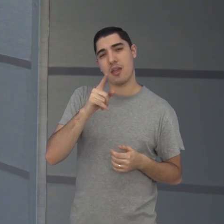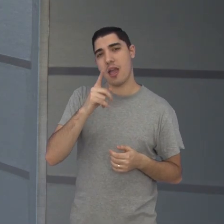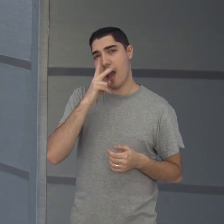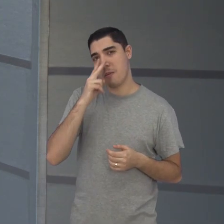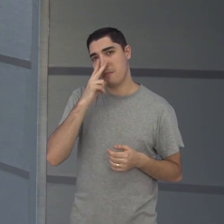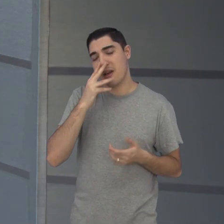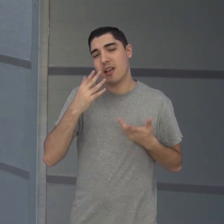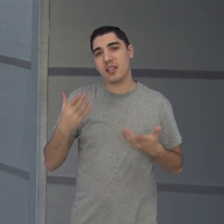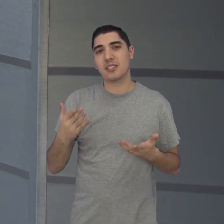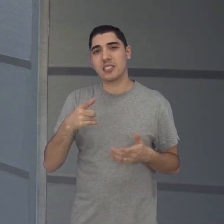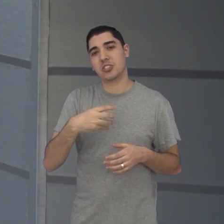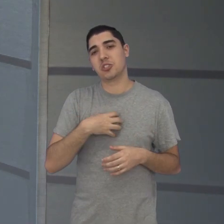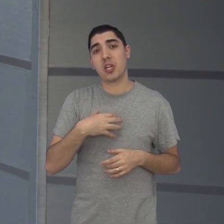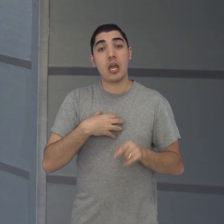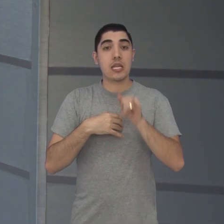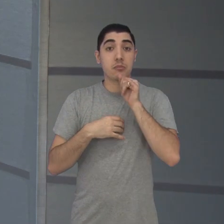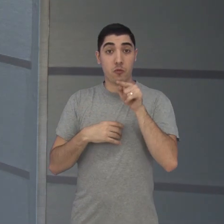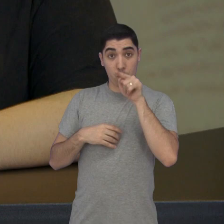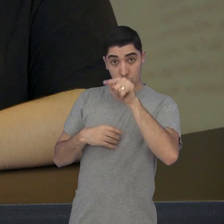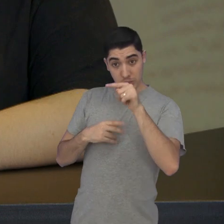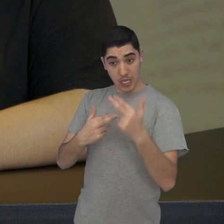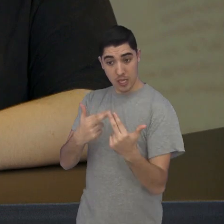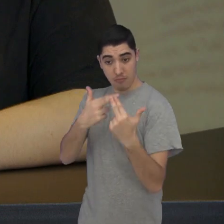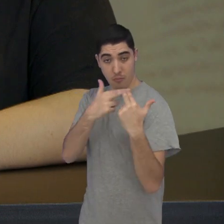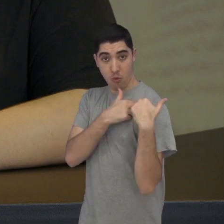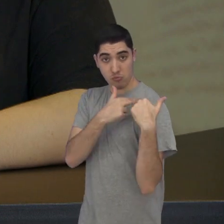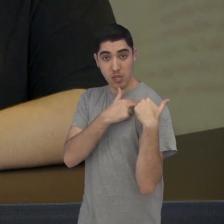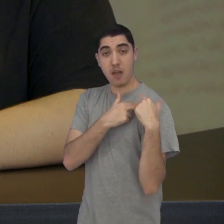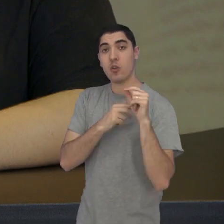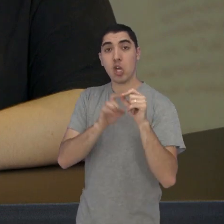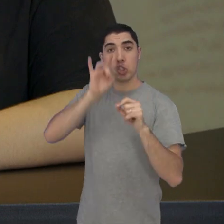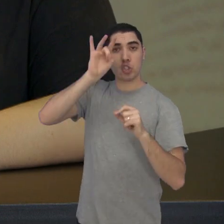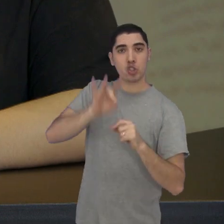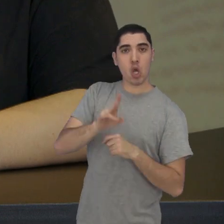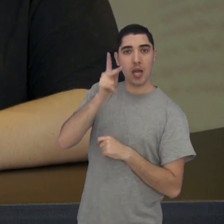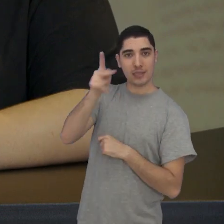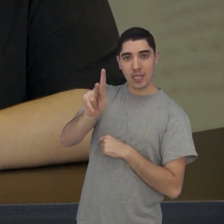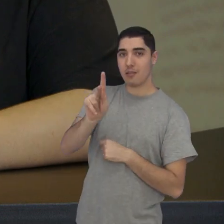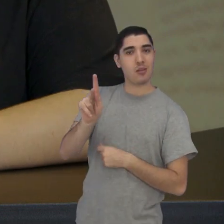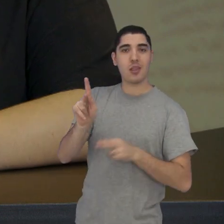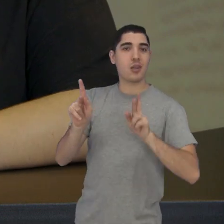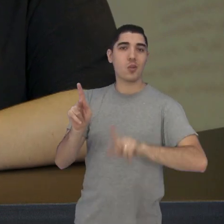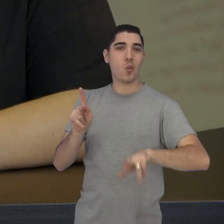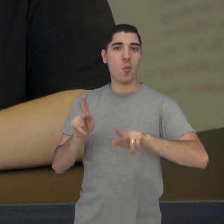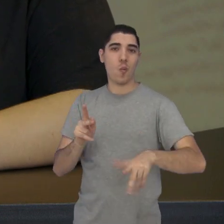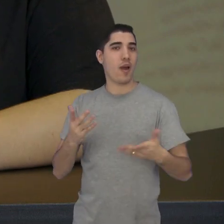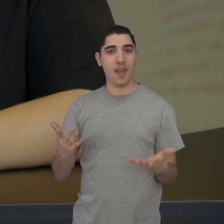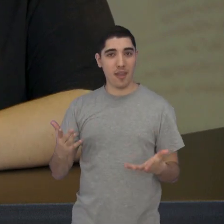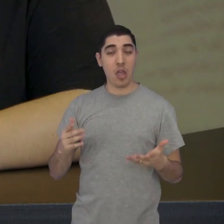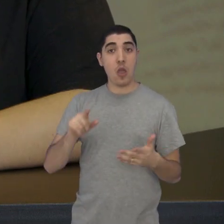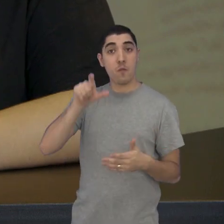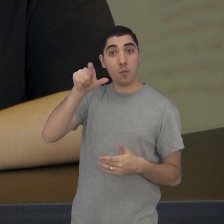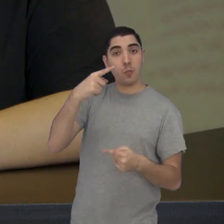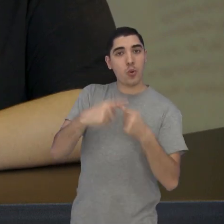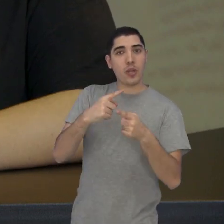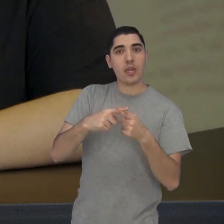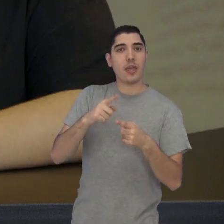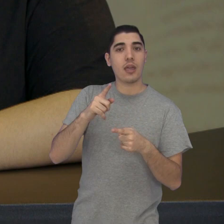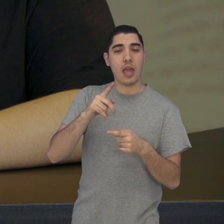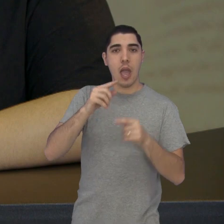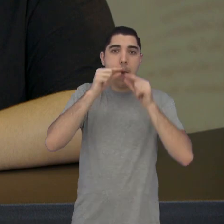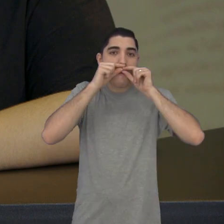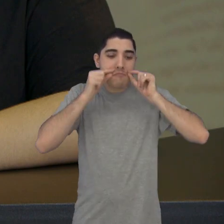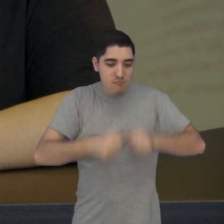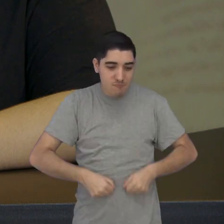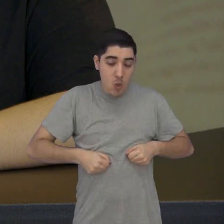que a sua responsabilidade não é só sua, né, de manter o